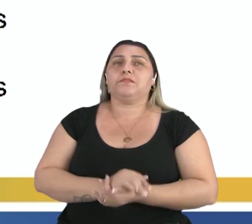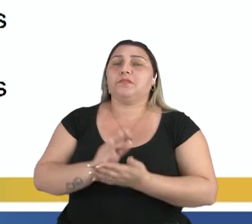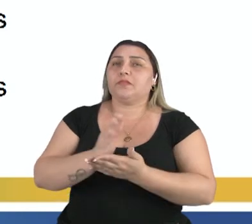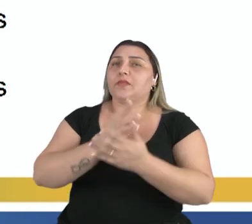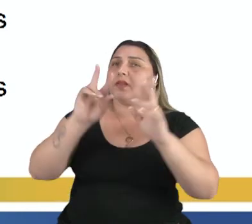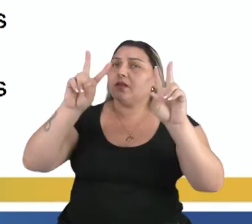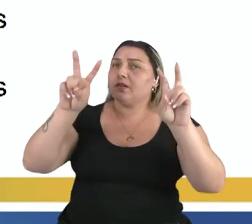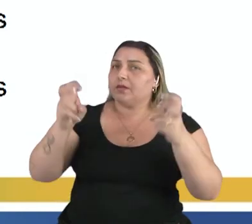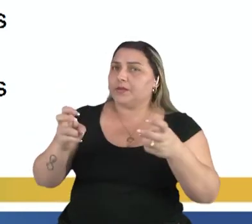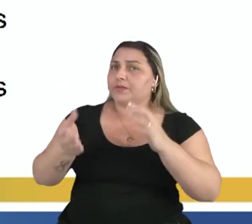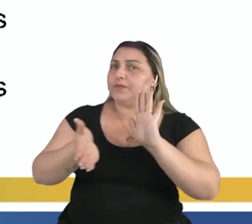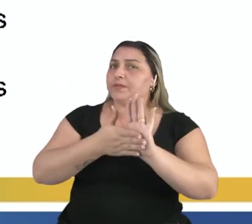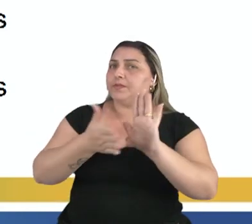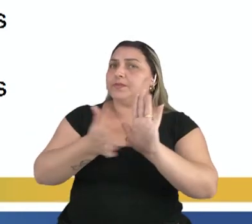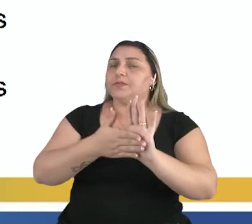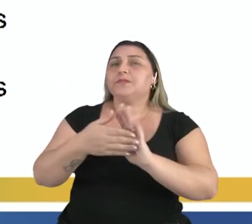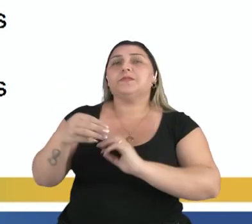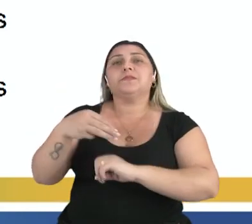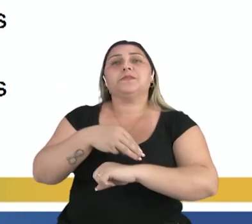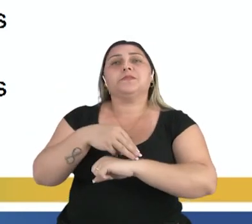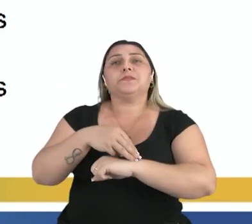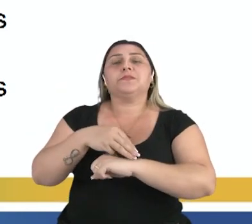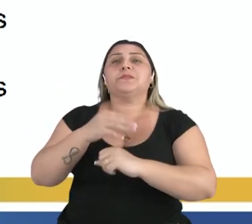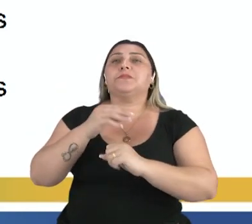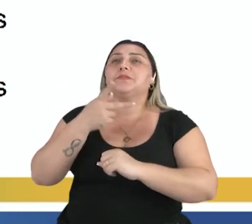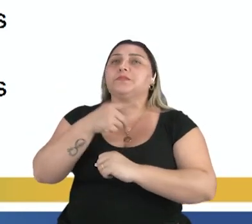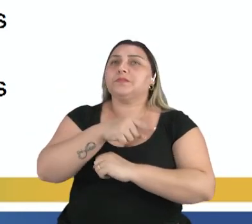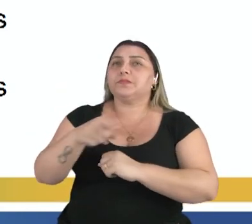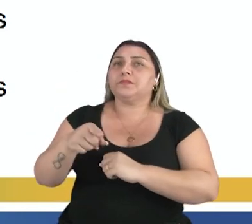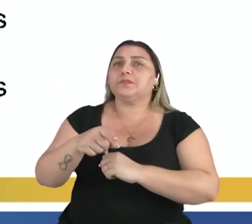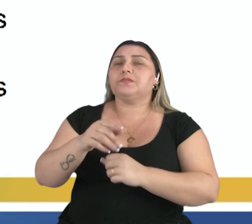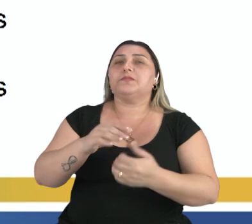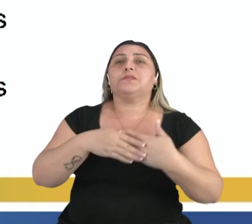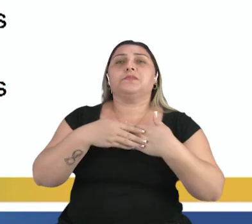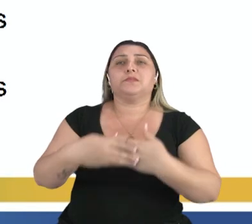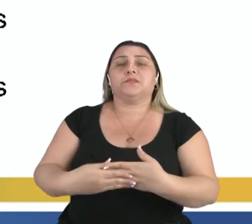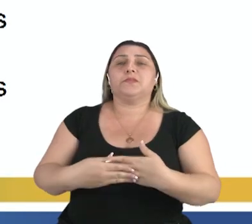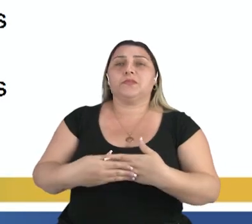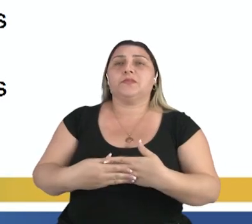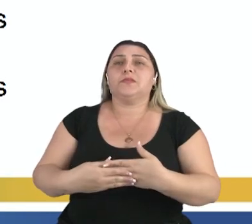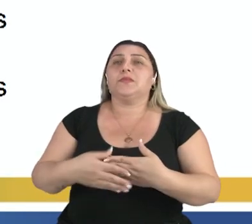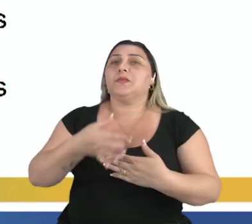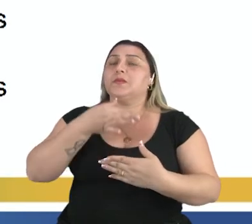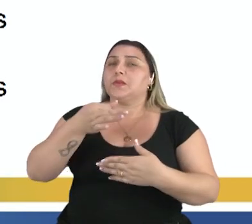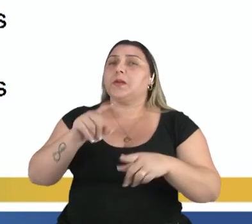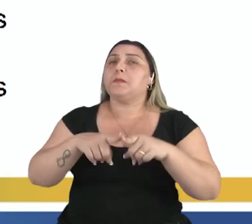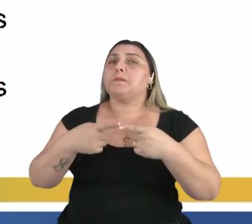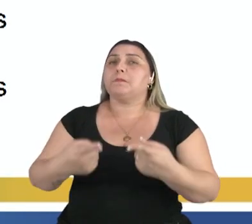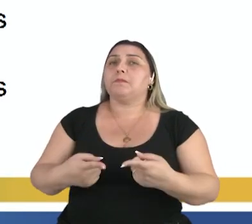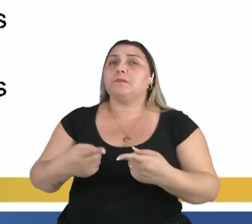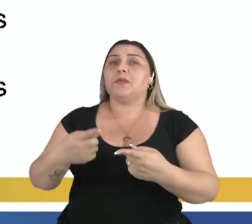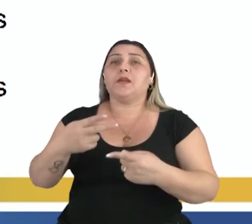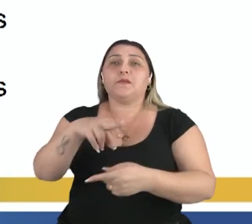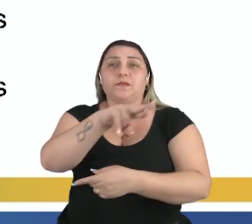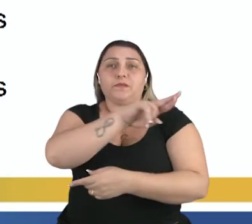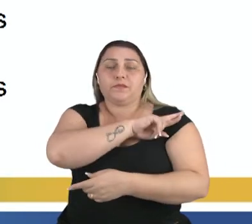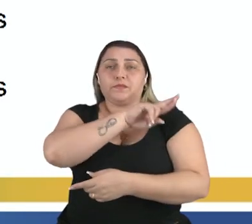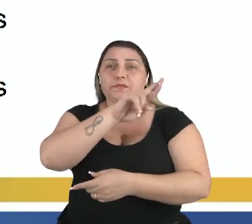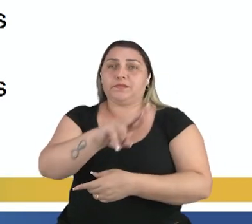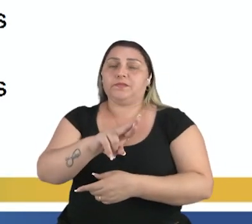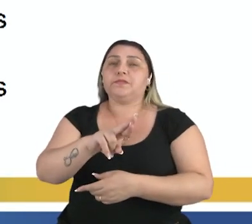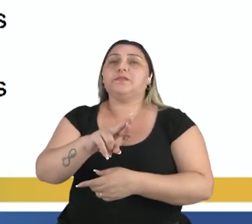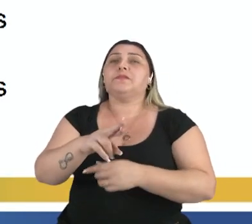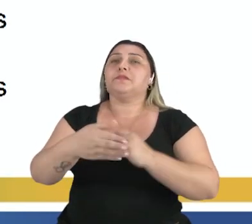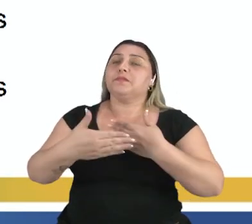algum assunto em pauta no momento. Então, é aquilo que eu disse para vocês, ele não vai trazer em si a sua opinião, mas ele vai representar,